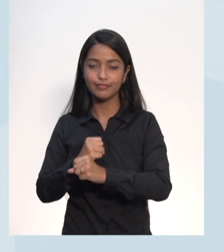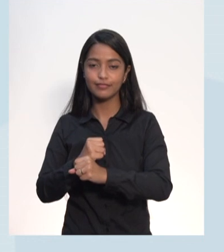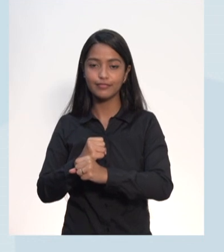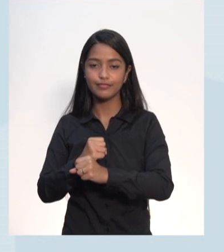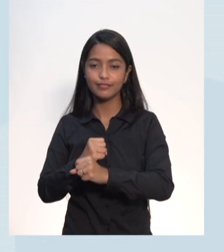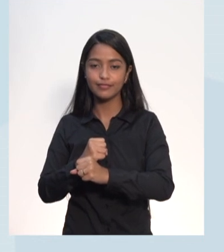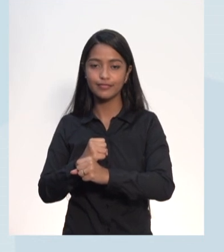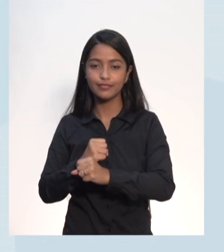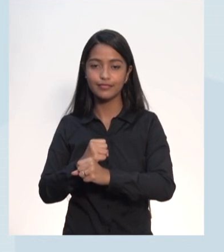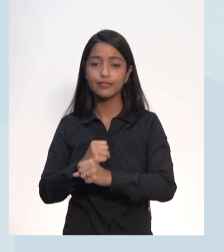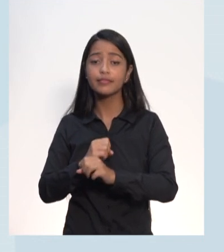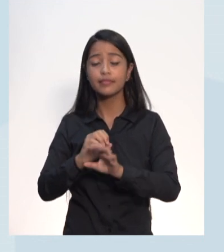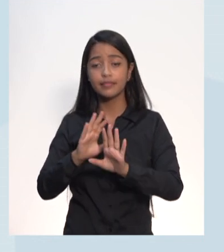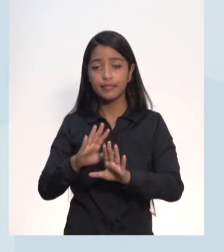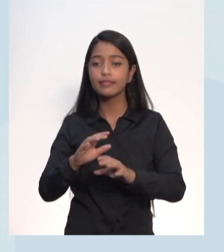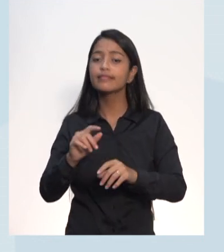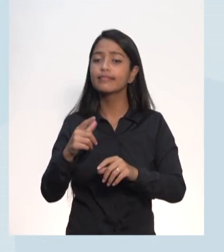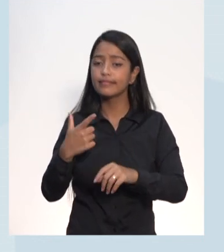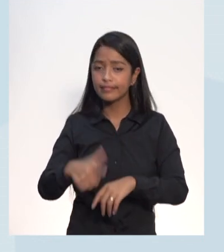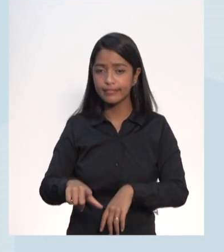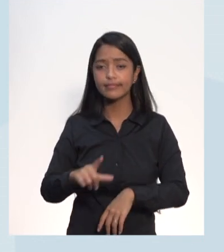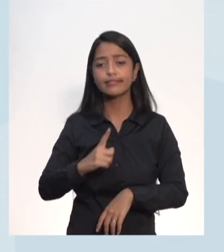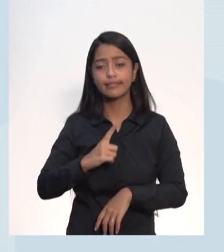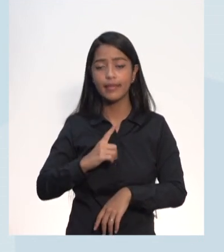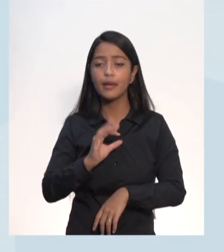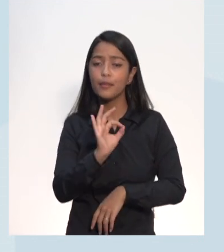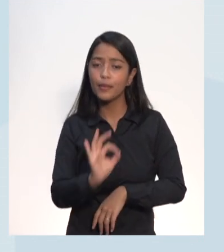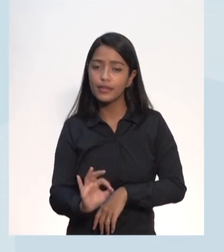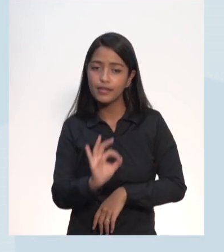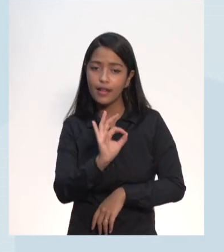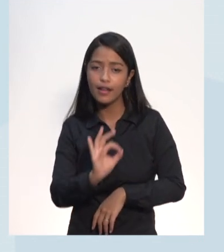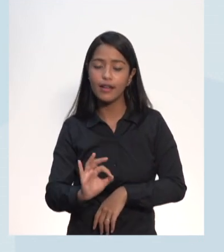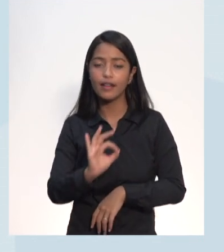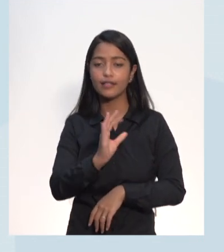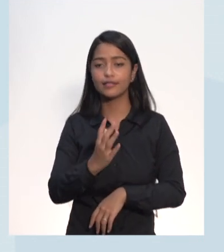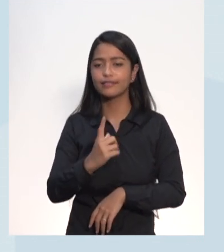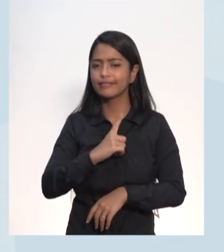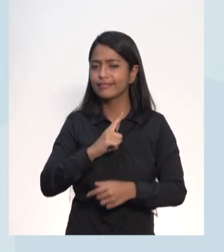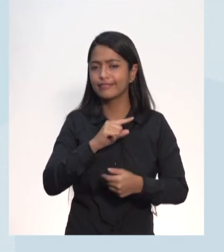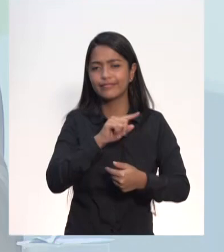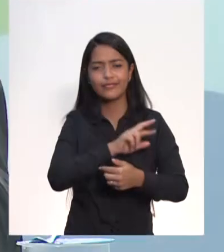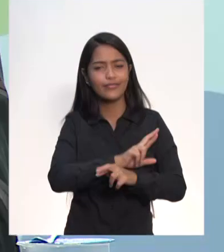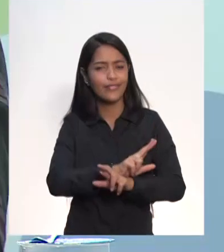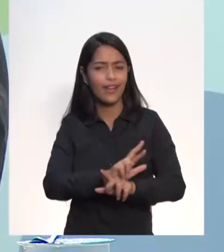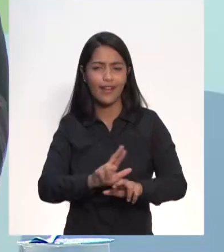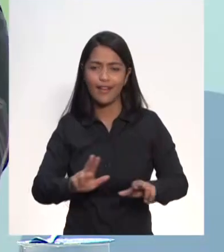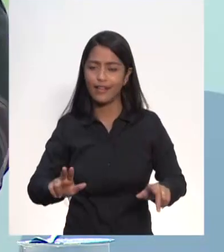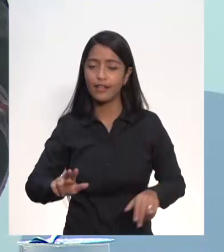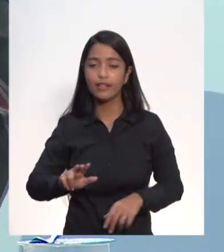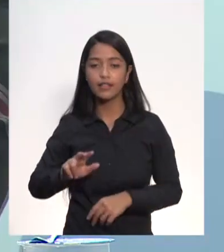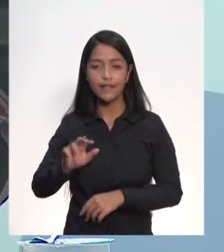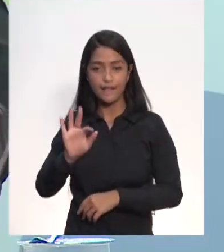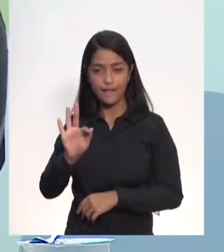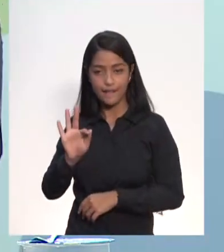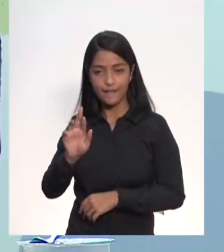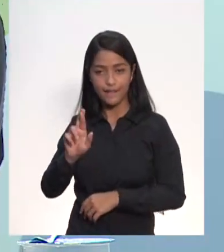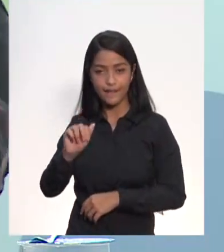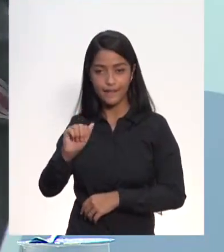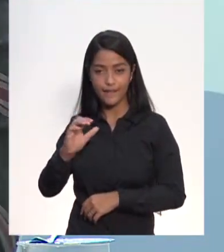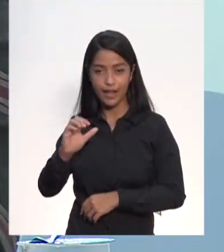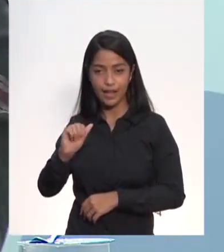na forma de razão, porcentagem, as suas diferentes representações, não só representar a fração como parte